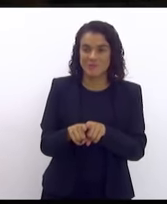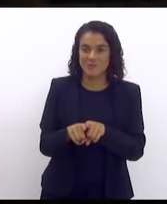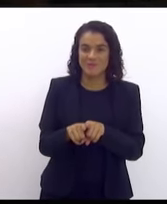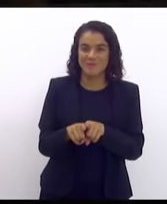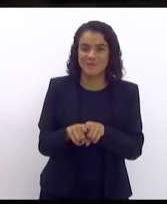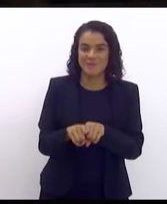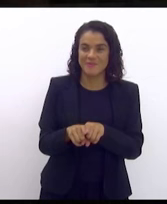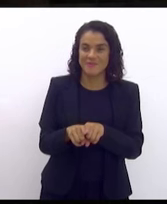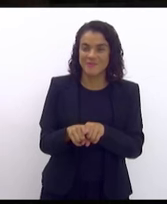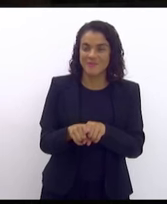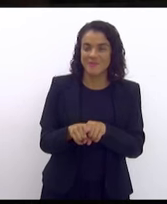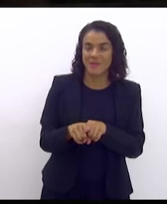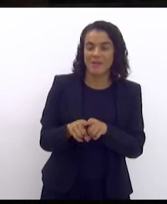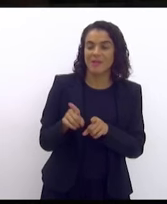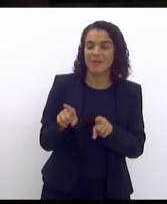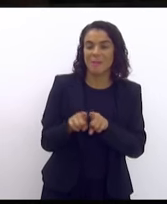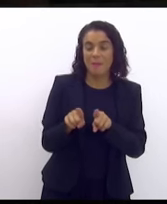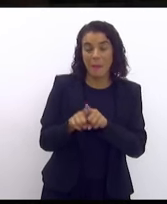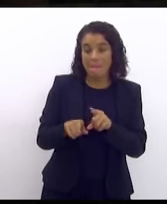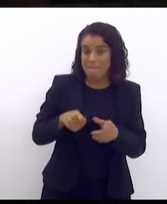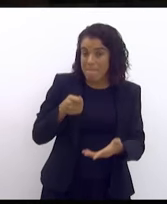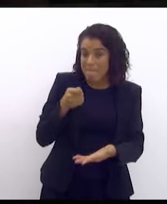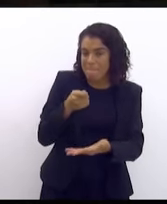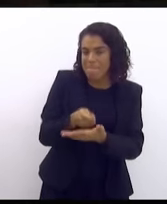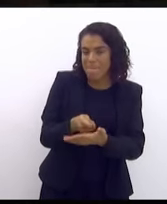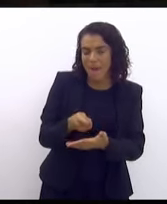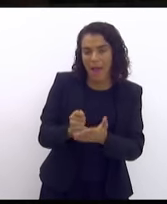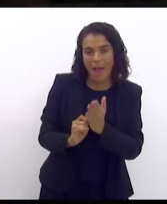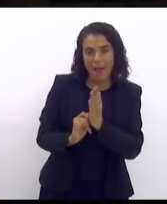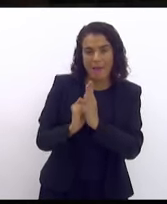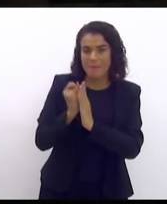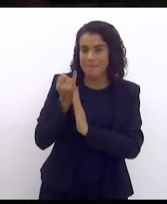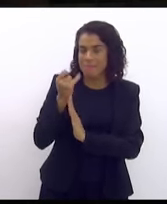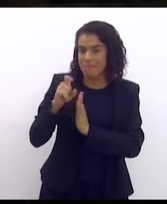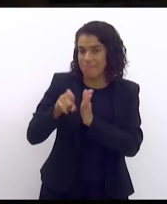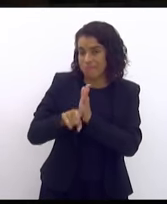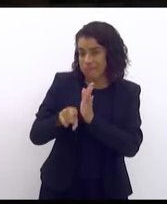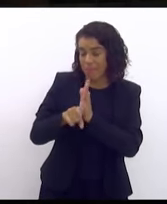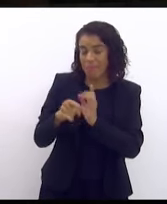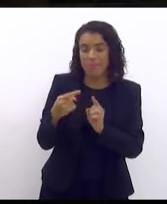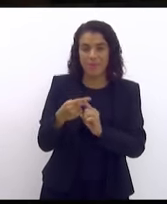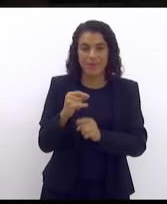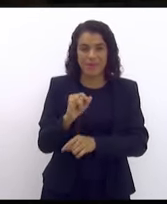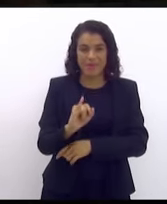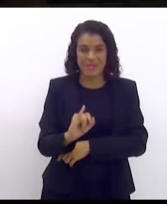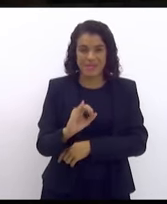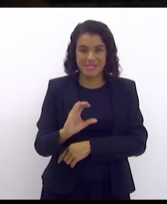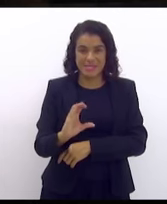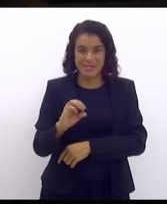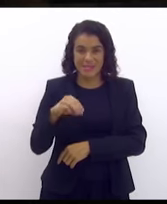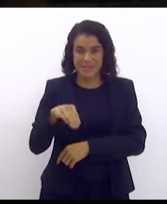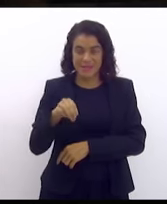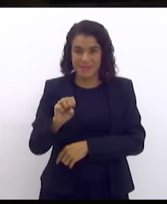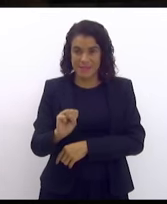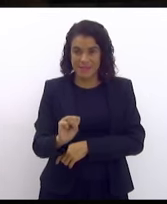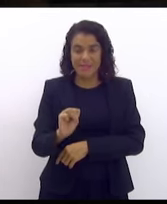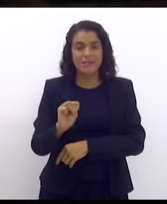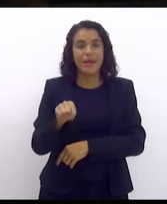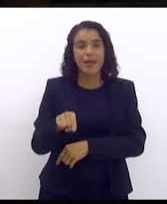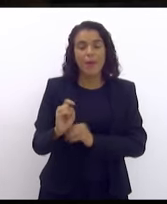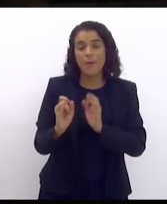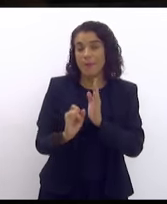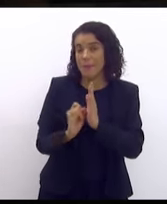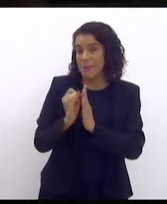pagam a maior Carga Tributária porque o ICMS senhor presidente é um